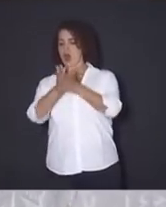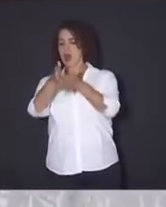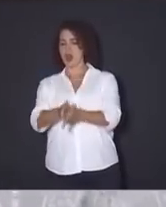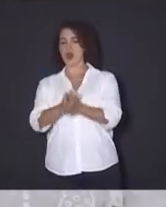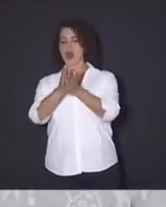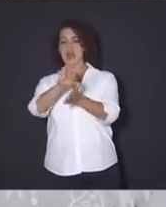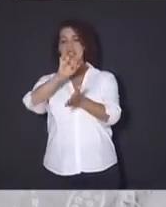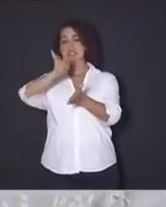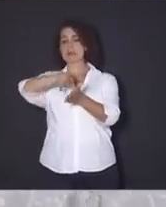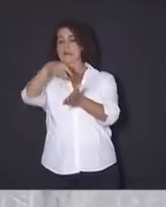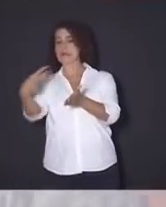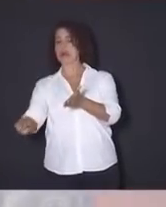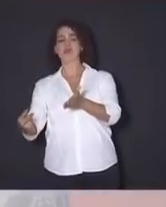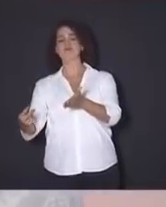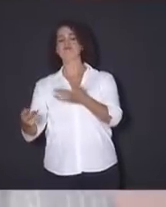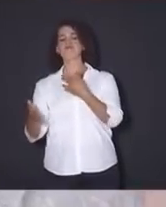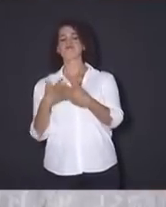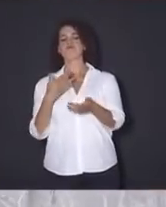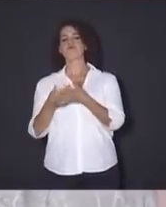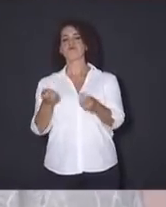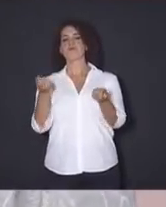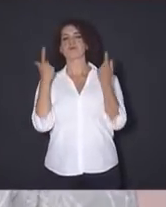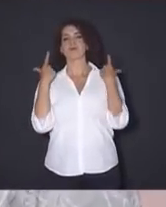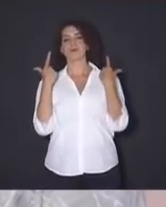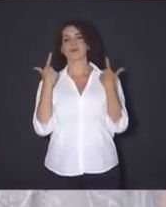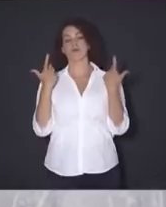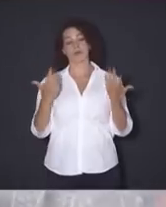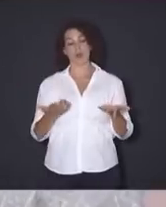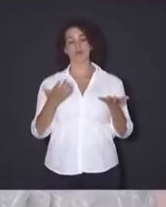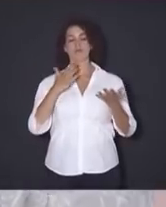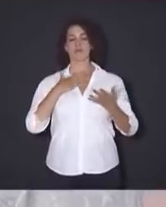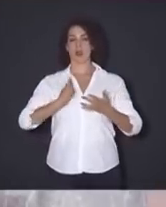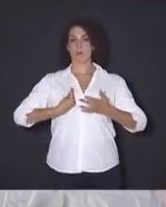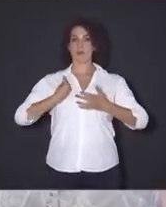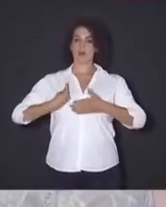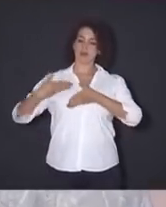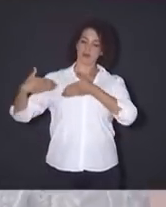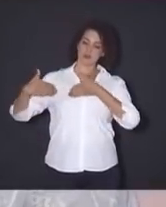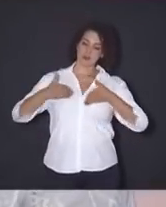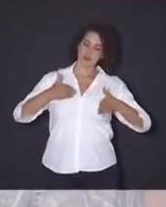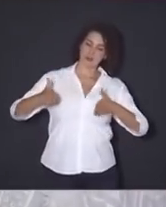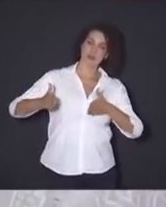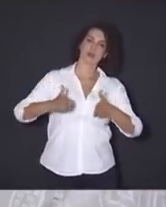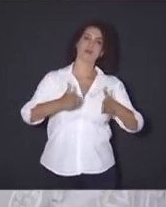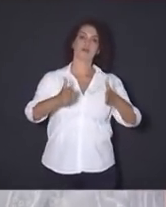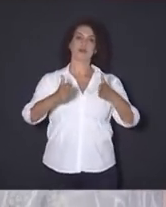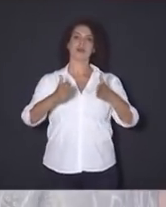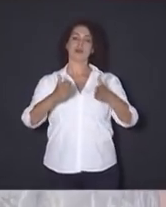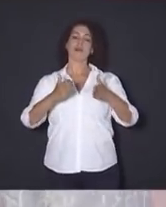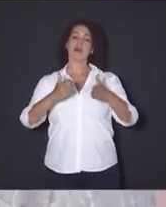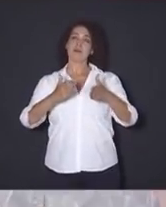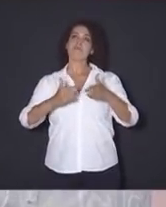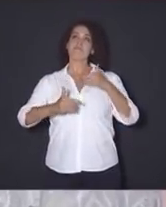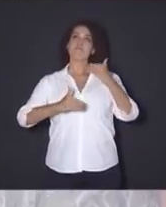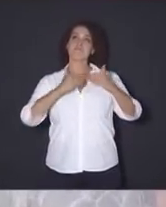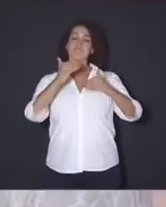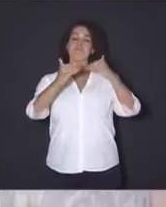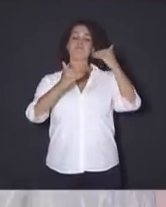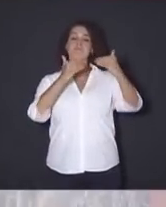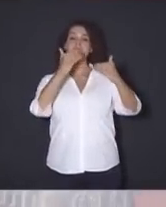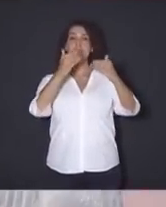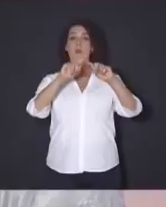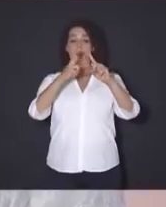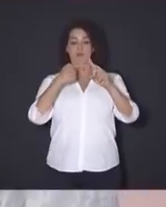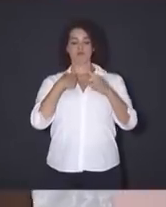trajetória que eu diria tem sido bastante exitosa porque eu não cheguei sozinho eu acredito na